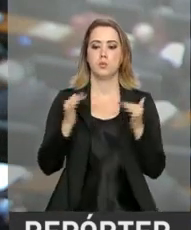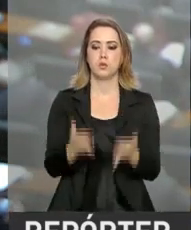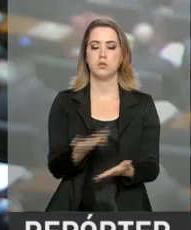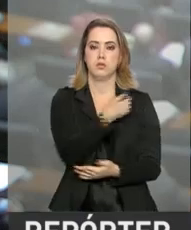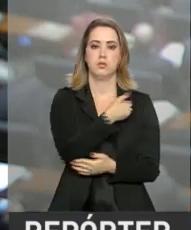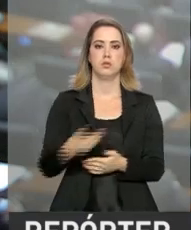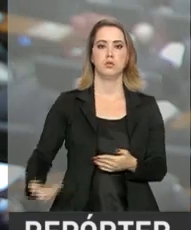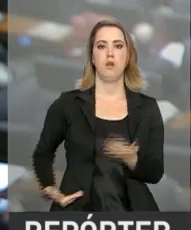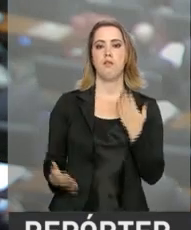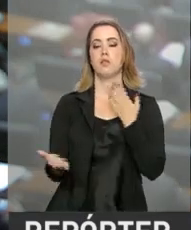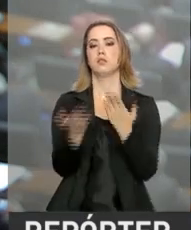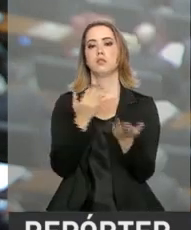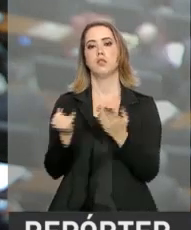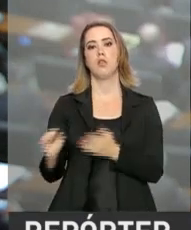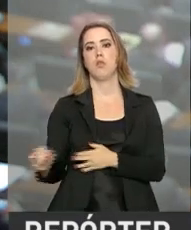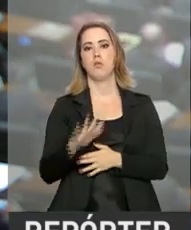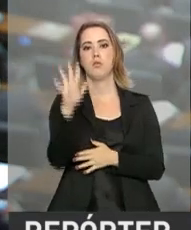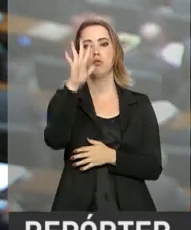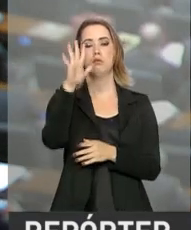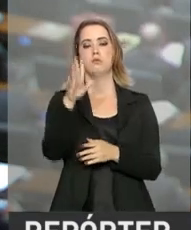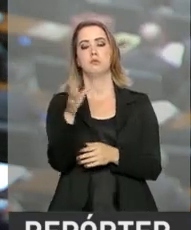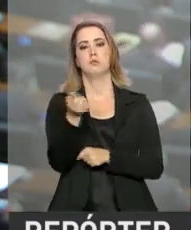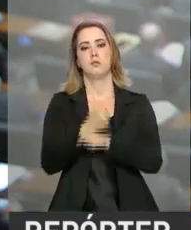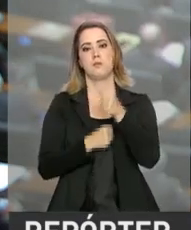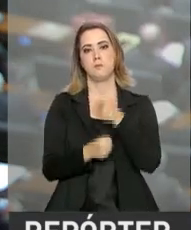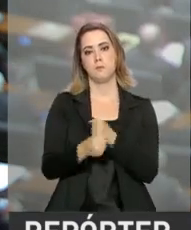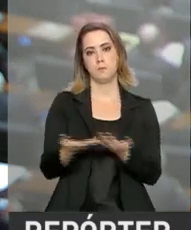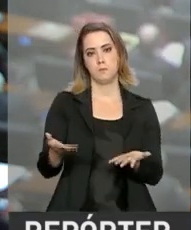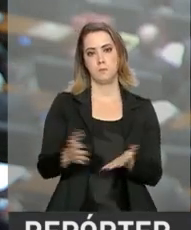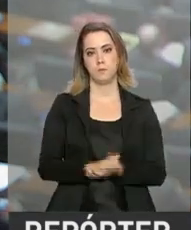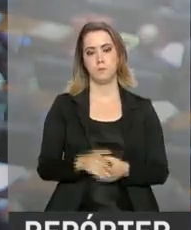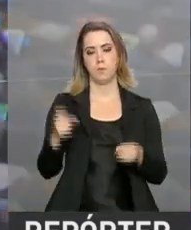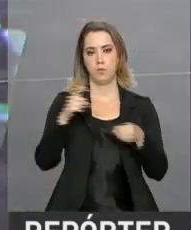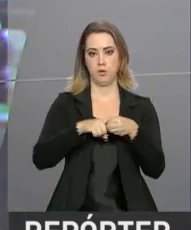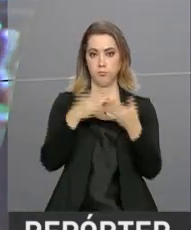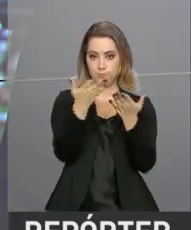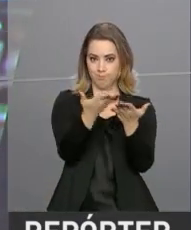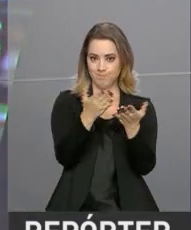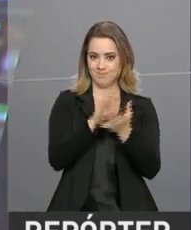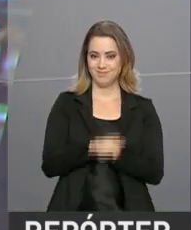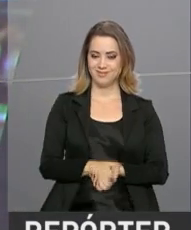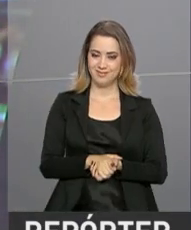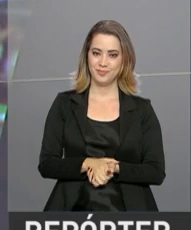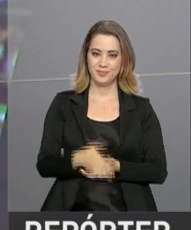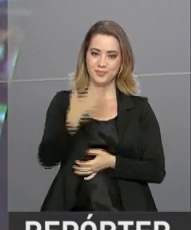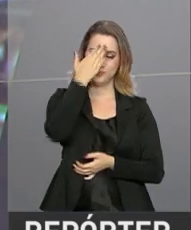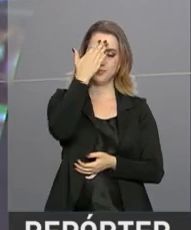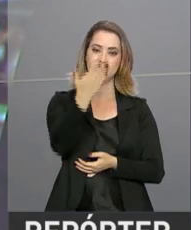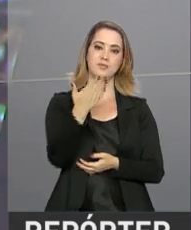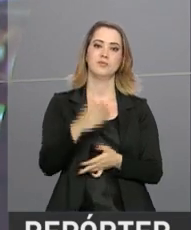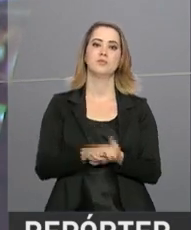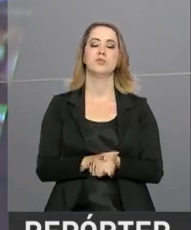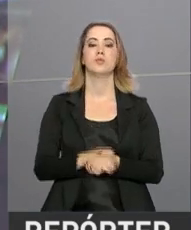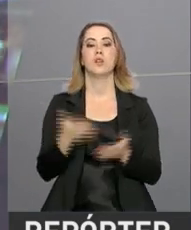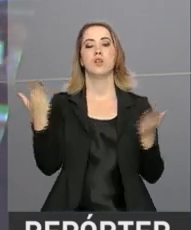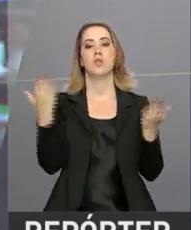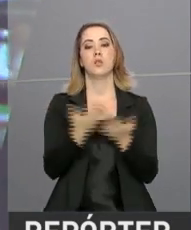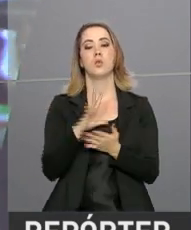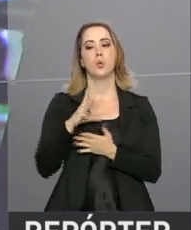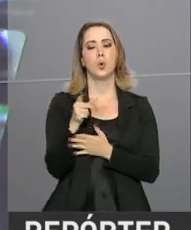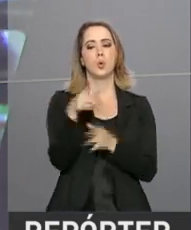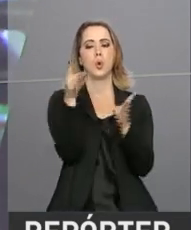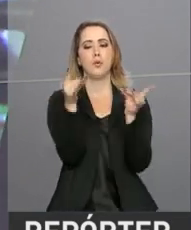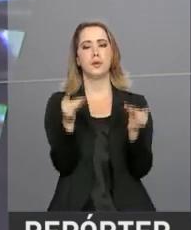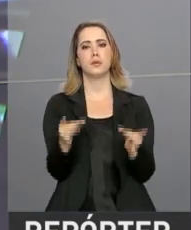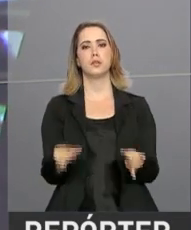a inflação do ano anterior como referência. Eu volto com você no estúdio, Zé Luiz. Obrigado, Paulo Lassalve. A Paulo Lassalve trazendo todas